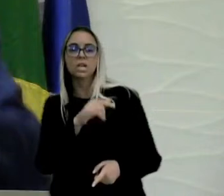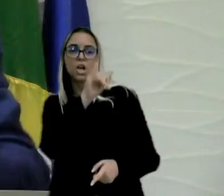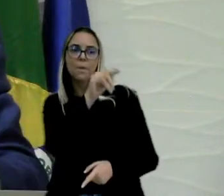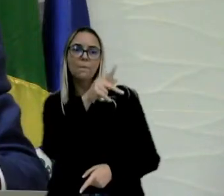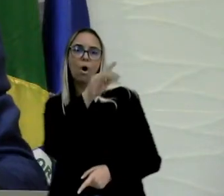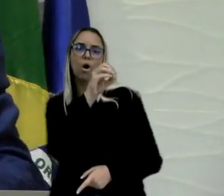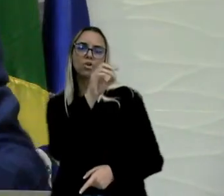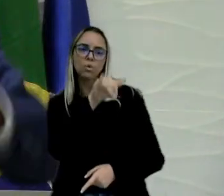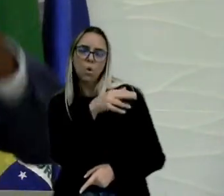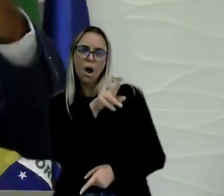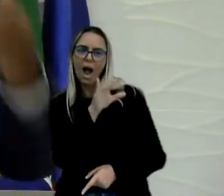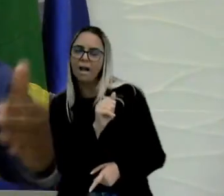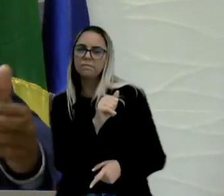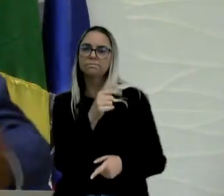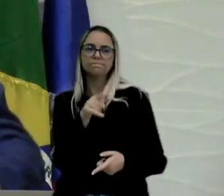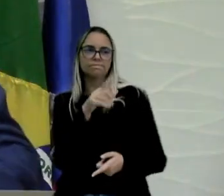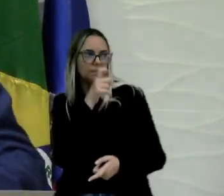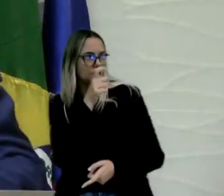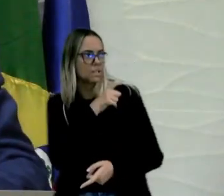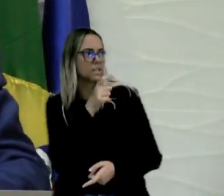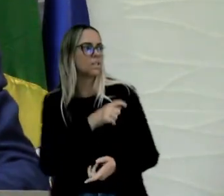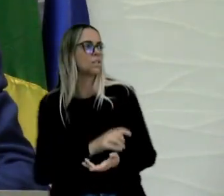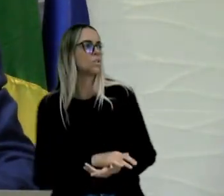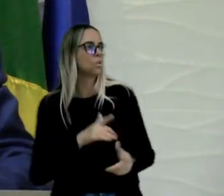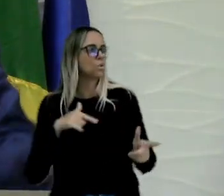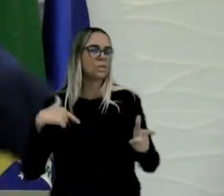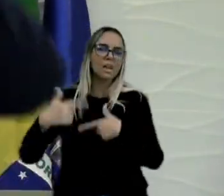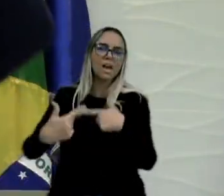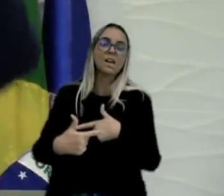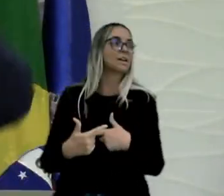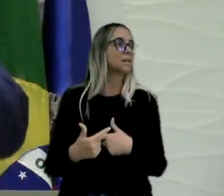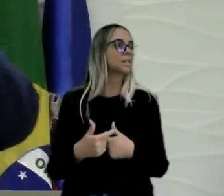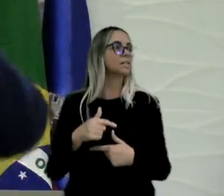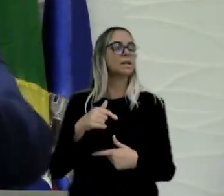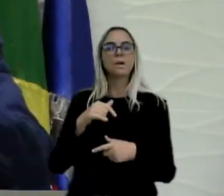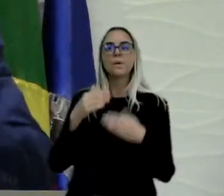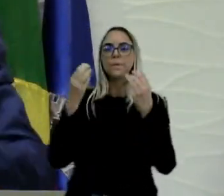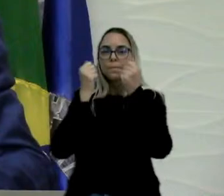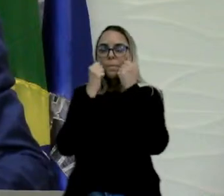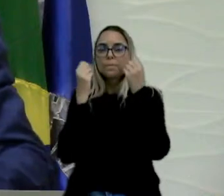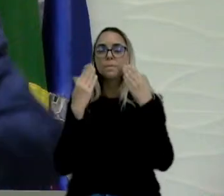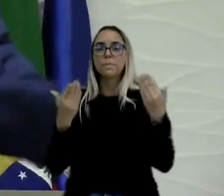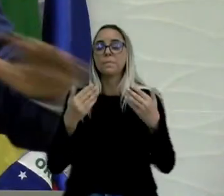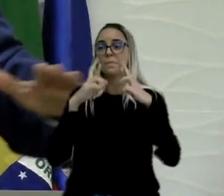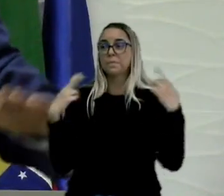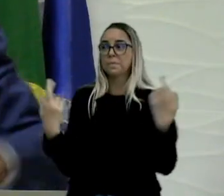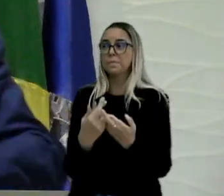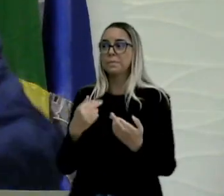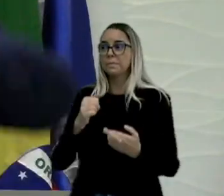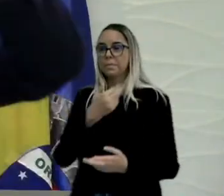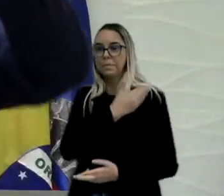com mentira vamos lutar fazer uma audiência pública PR verdade vir